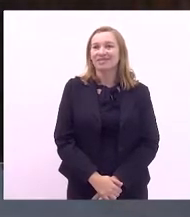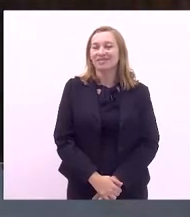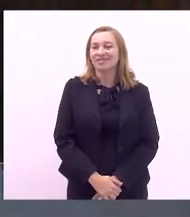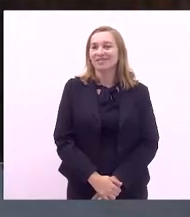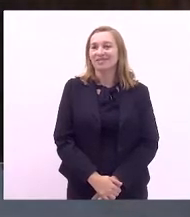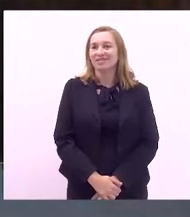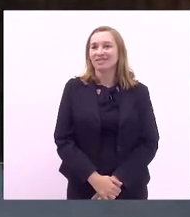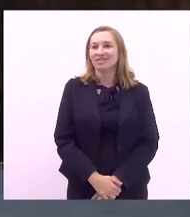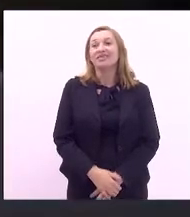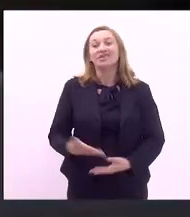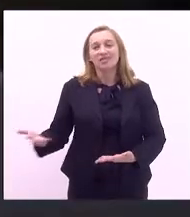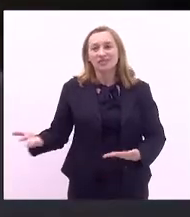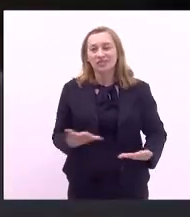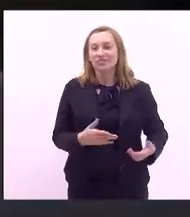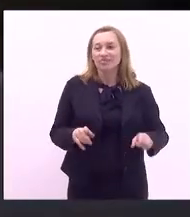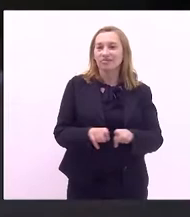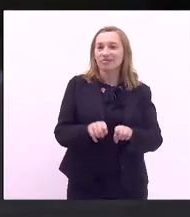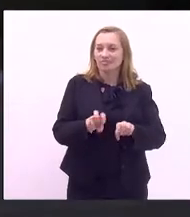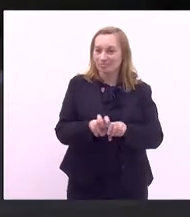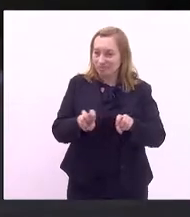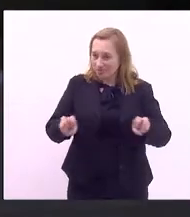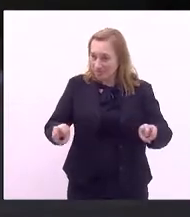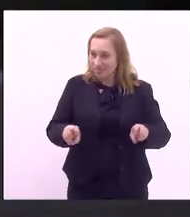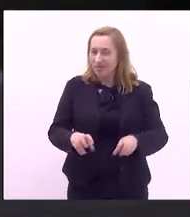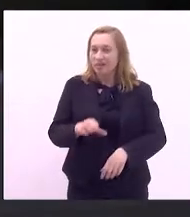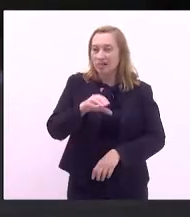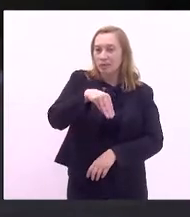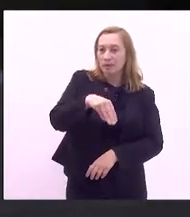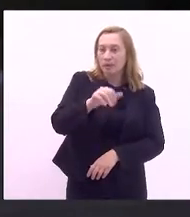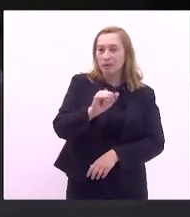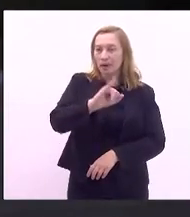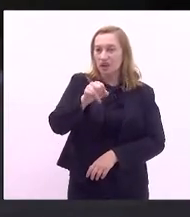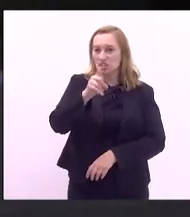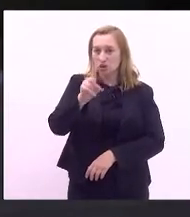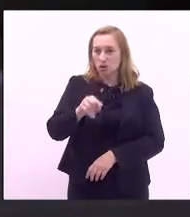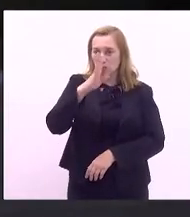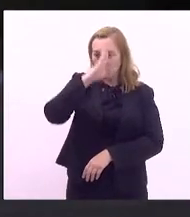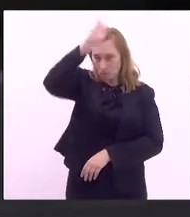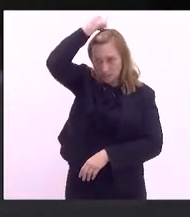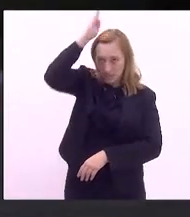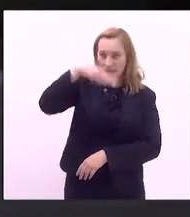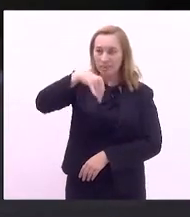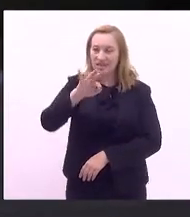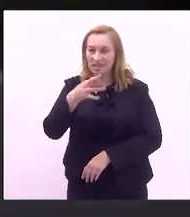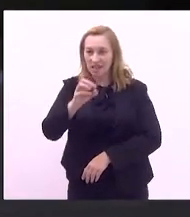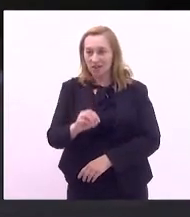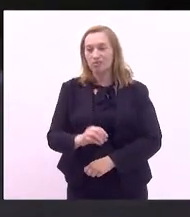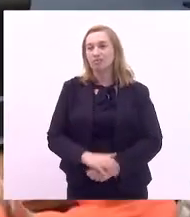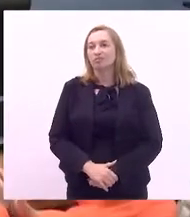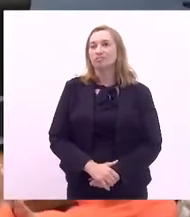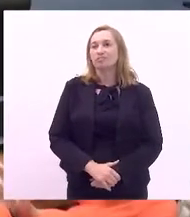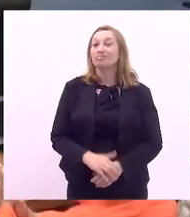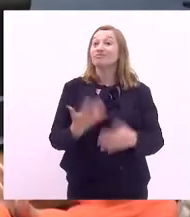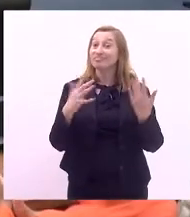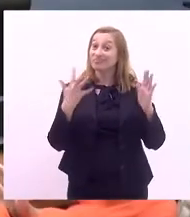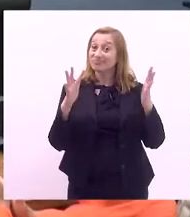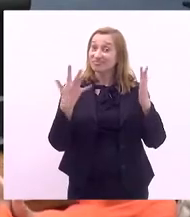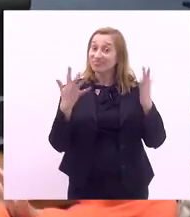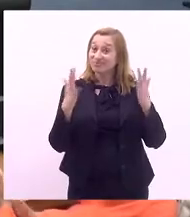Me convida ainda para compor a mesa o major Capelão bombeiro Marcelo de Souza Santos